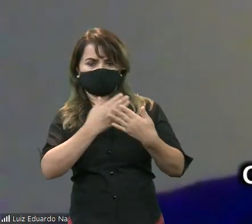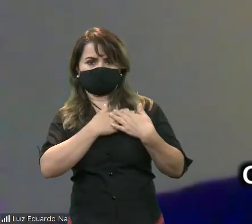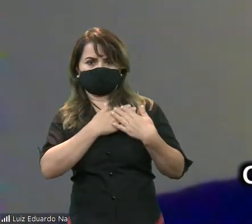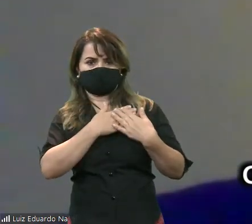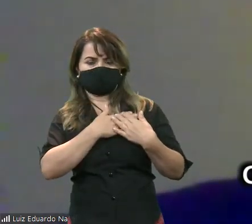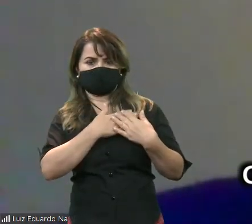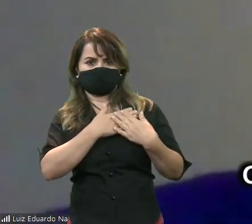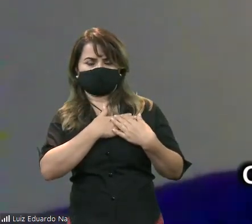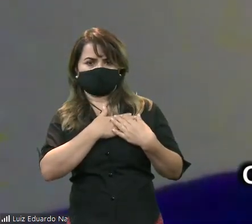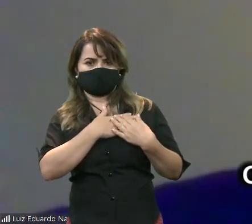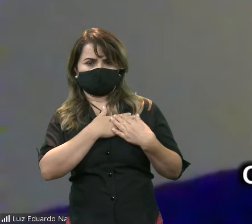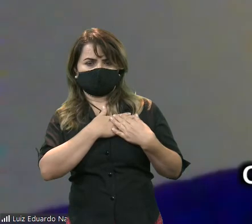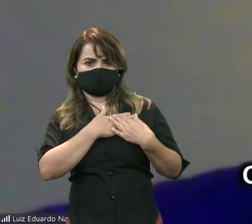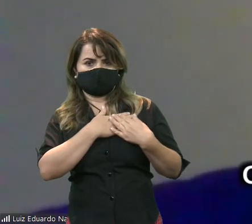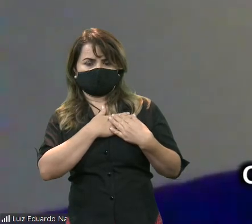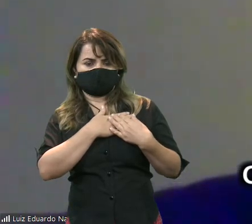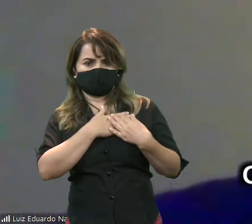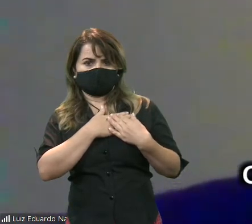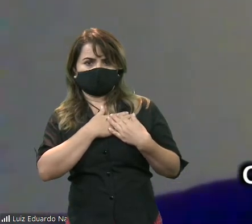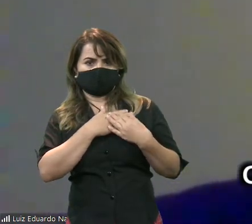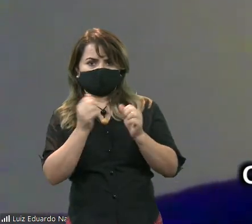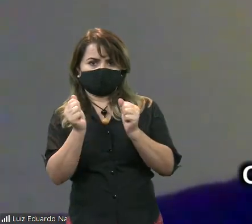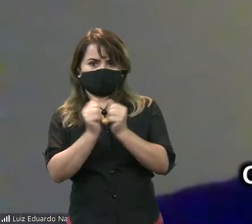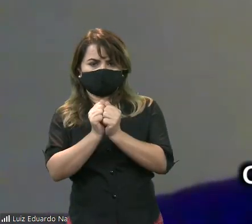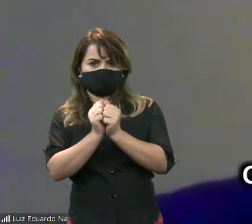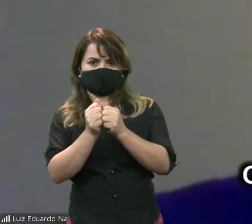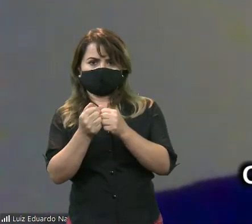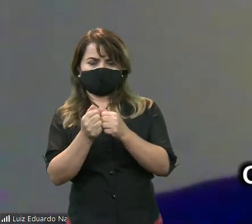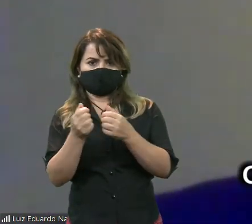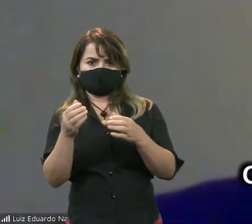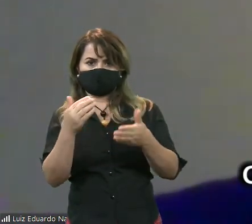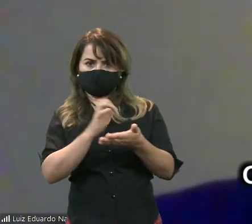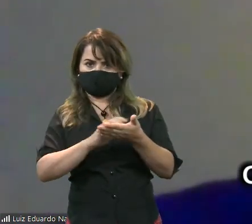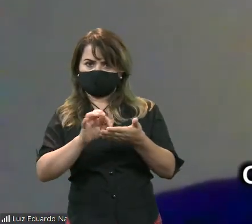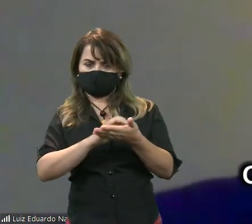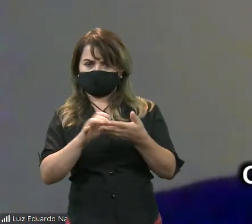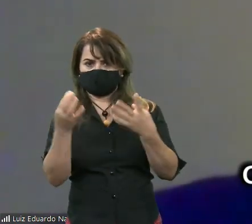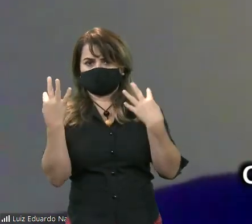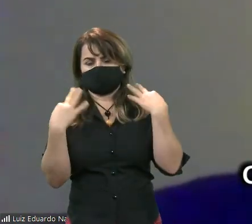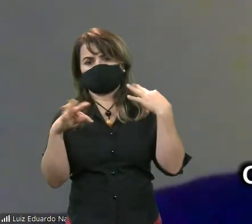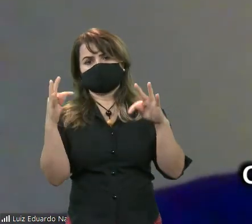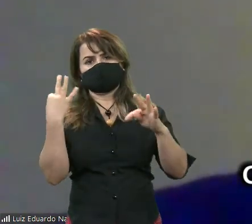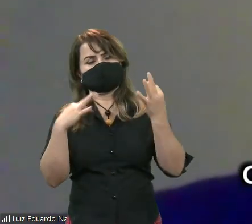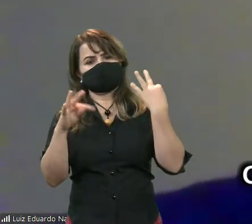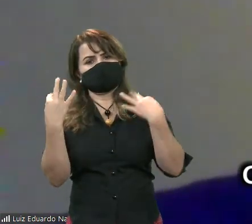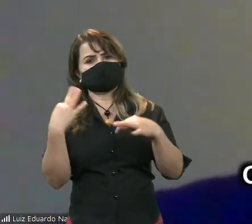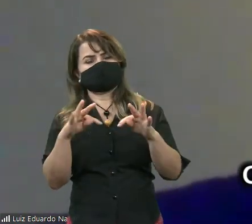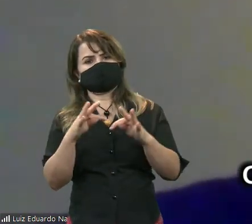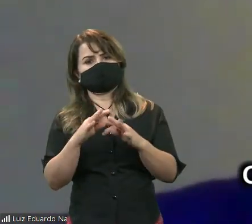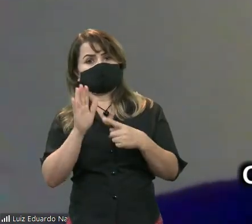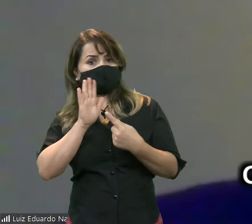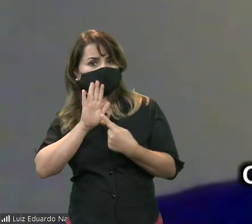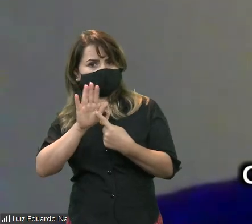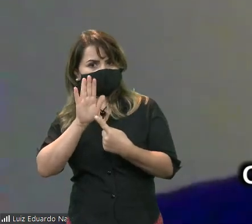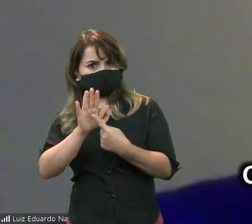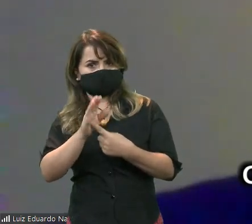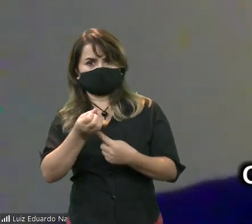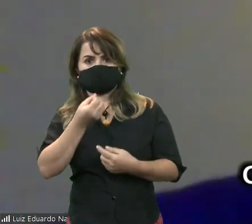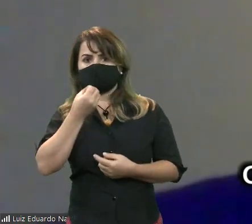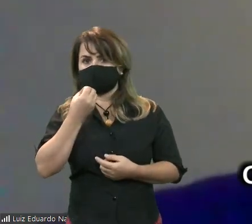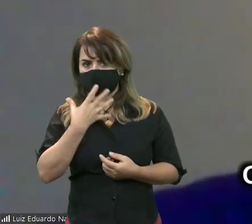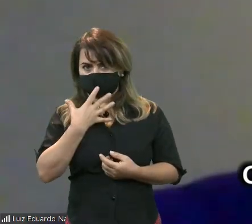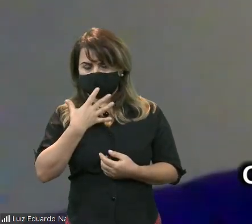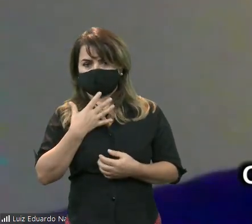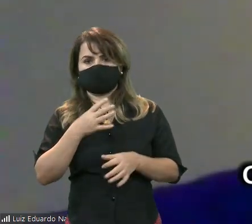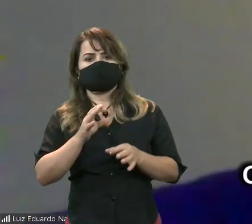convencer a Secretaria de Turismo do Estado ou outro organismo qualquer de que o projeto é bom, é viável